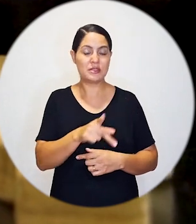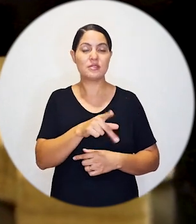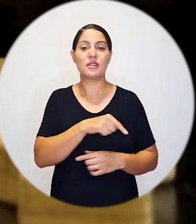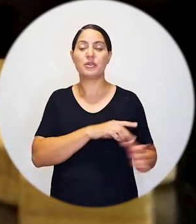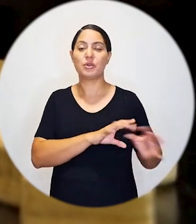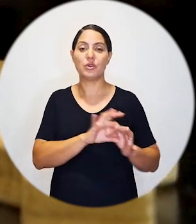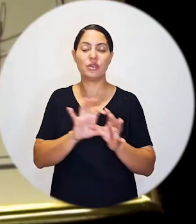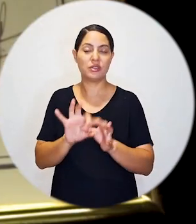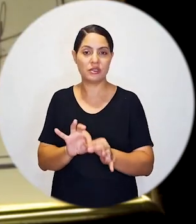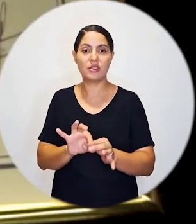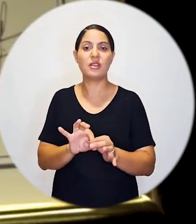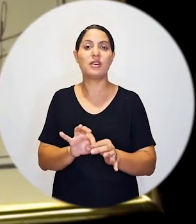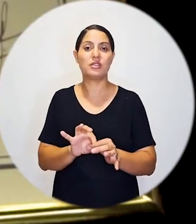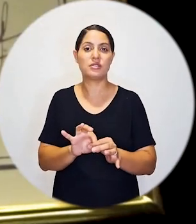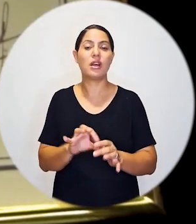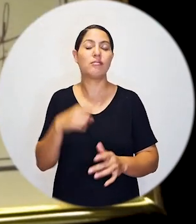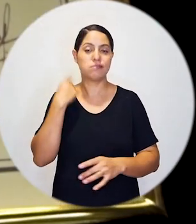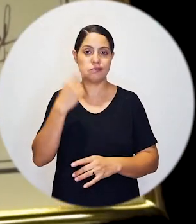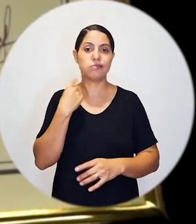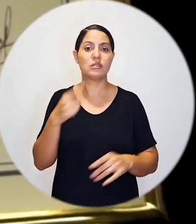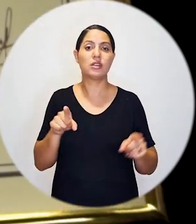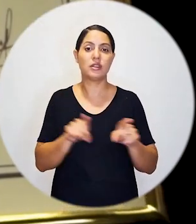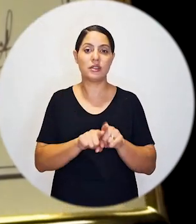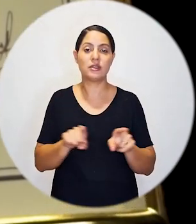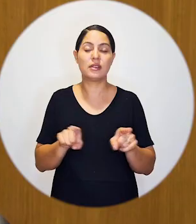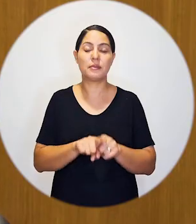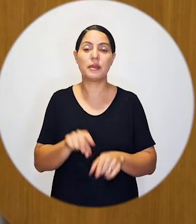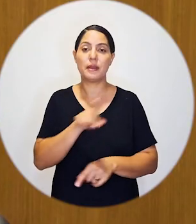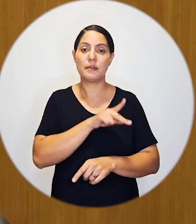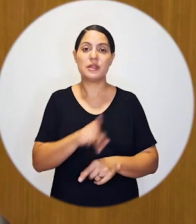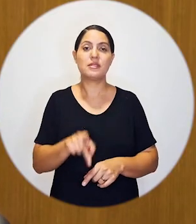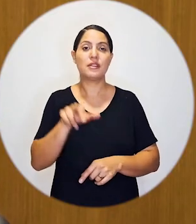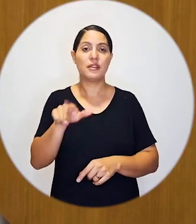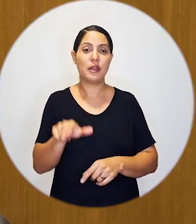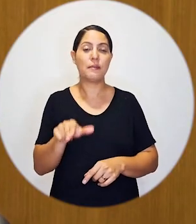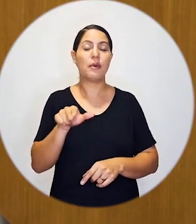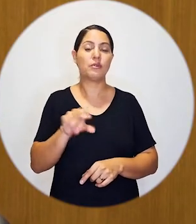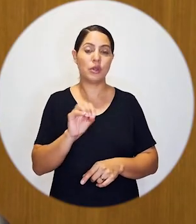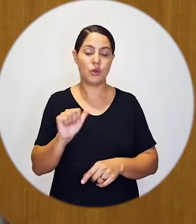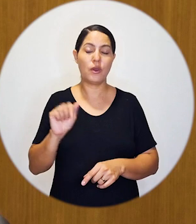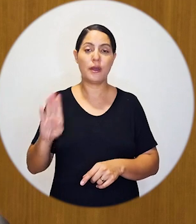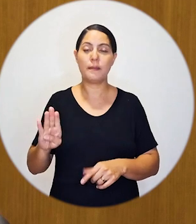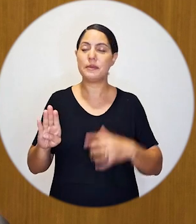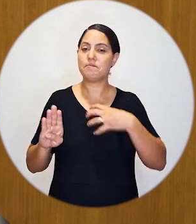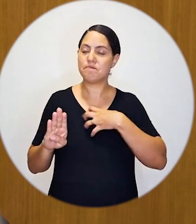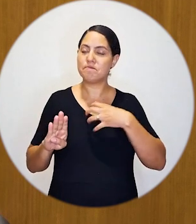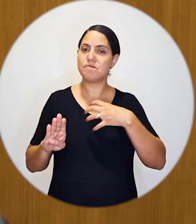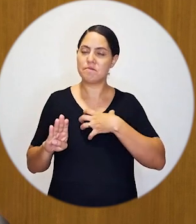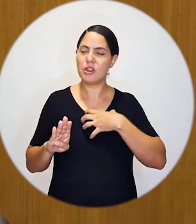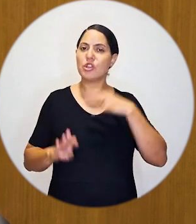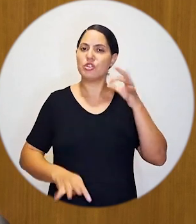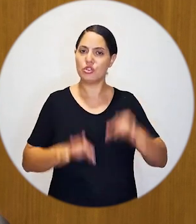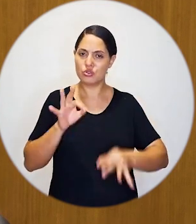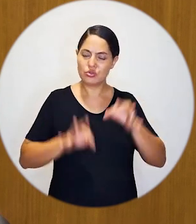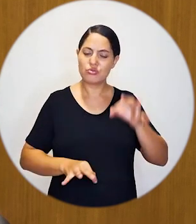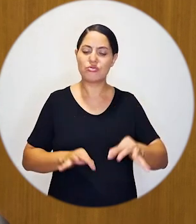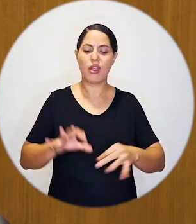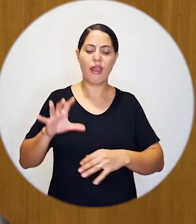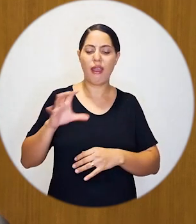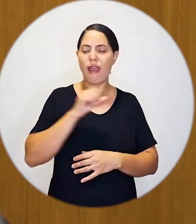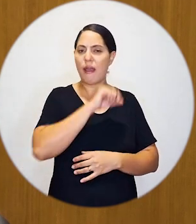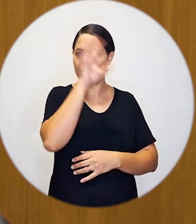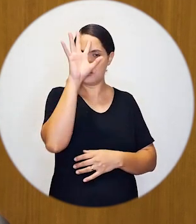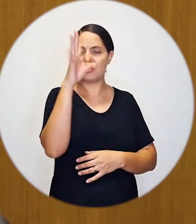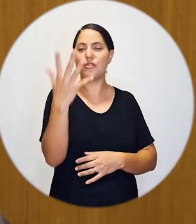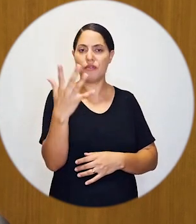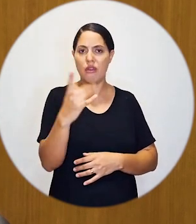muito ligado às causas da advocacia, um presidente irmão da OAB, ele também tinha esse senso de justiça e de